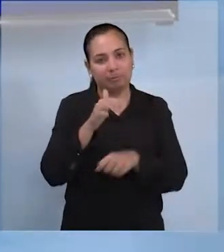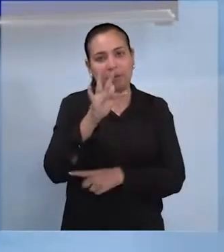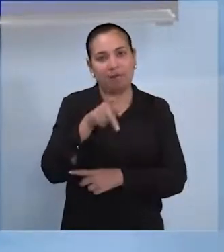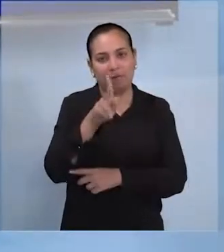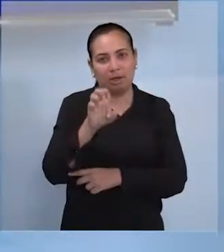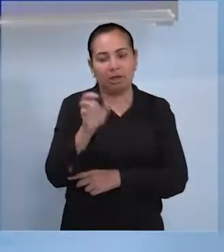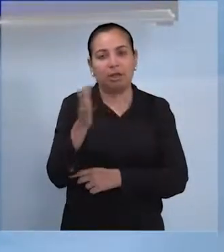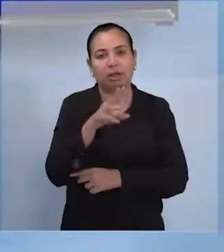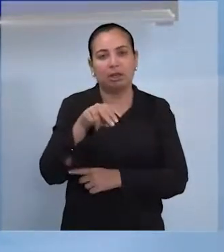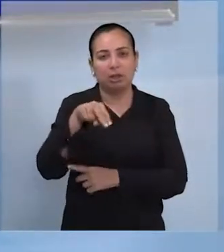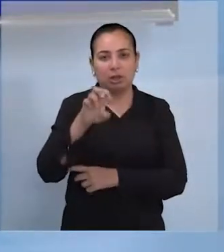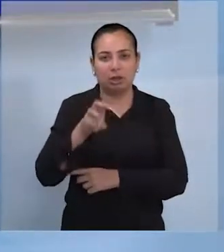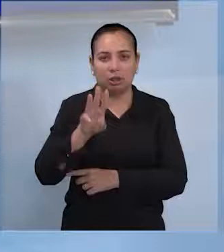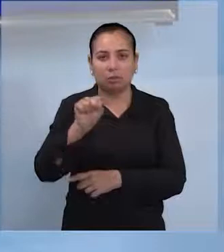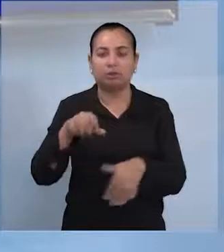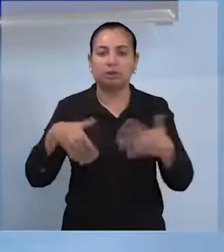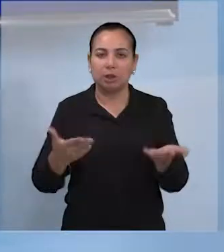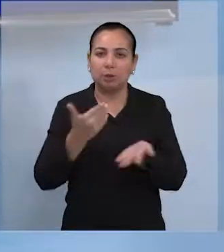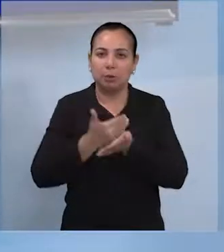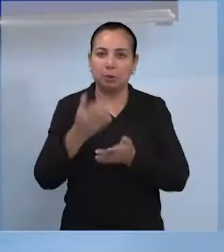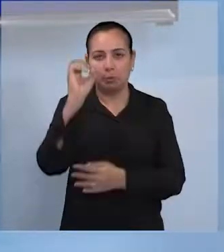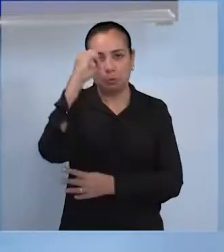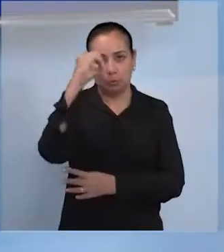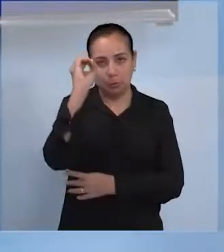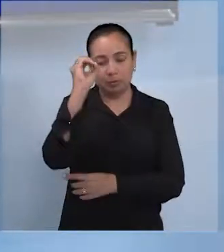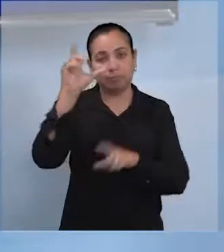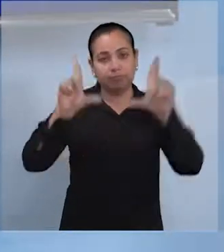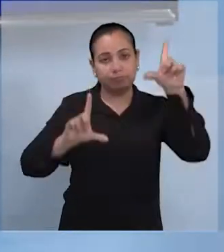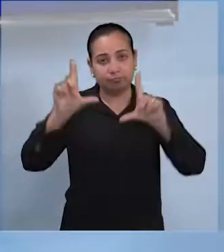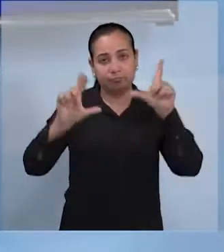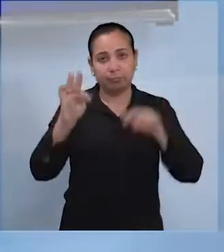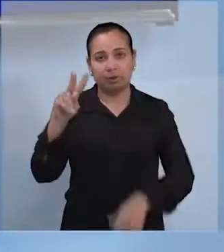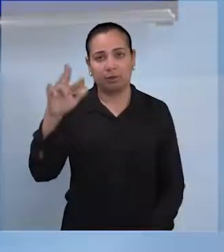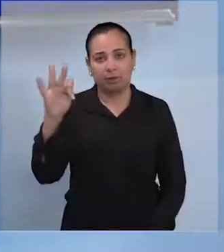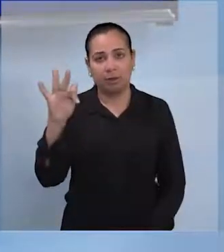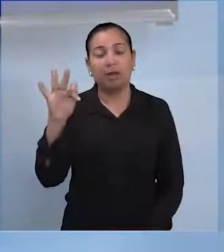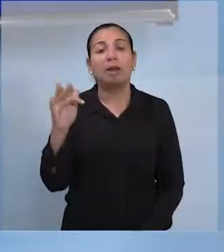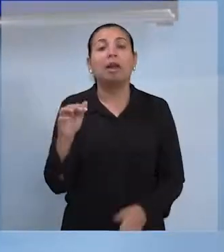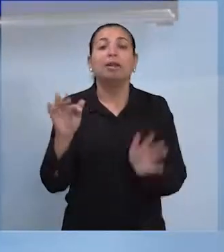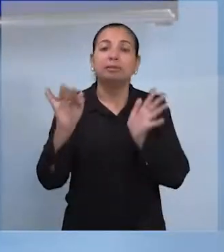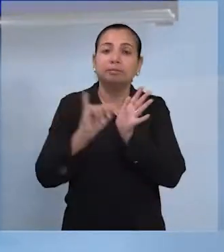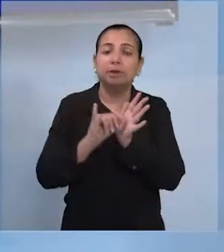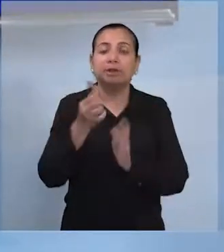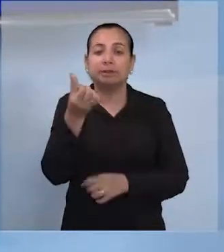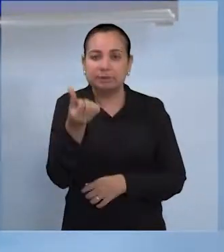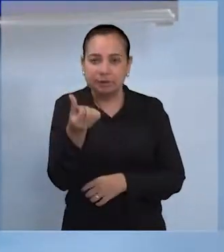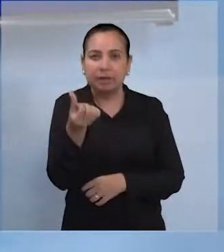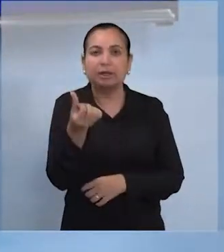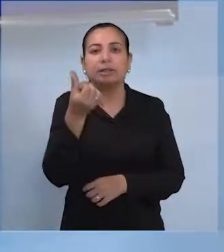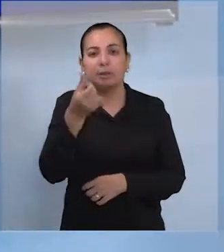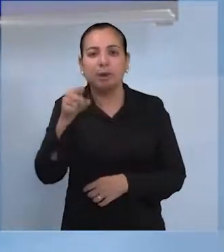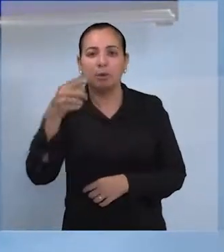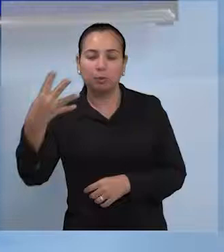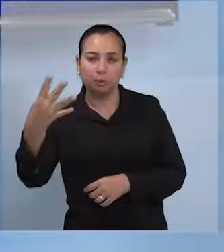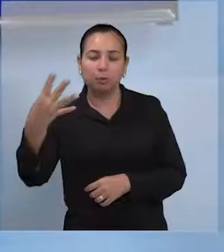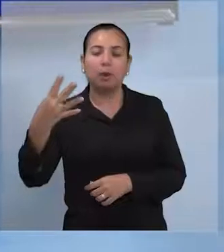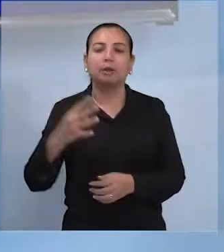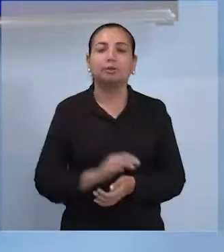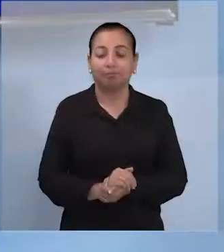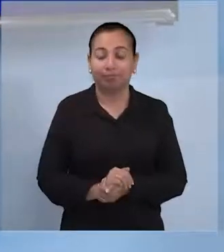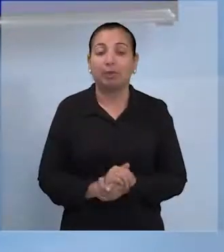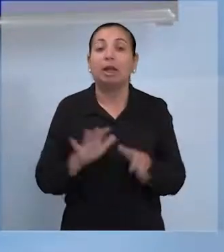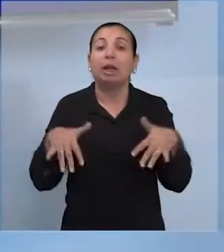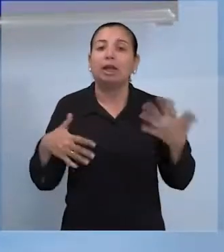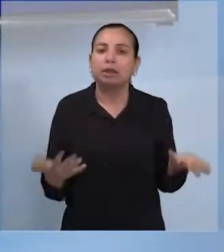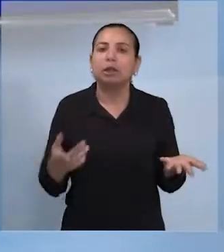iniciando mais uma edição do programa Observatório pela TV Fortaleza, canal 6 da Multiplay e 61.4 digital. E para discutirmos